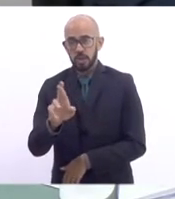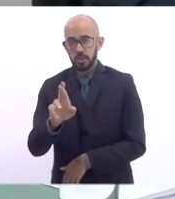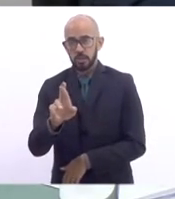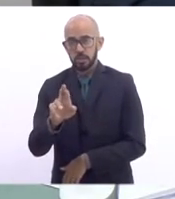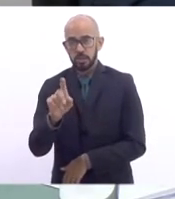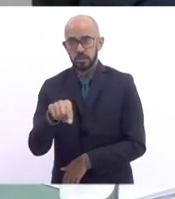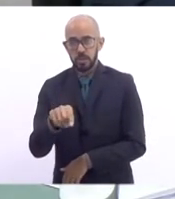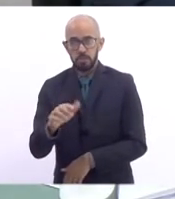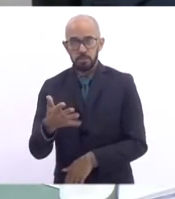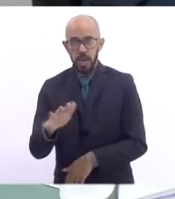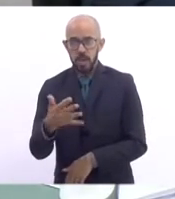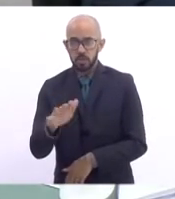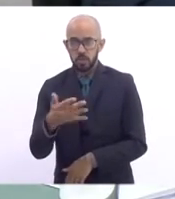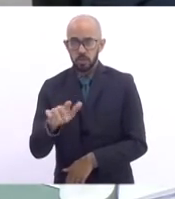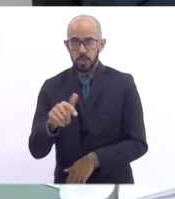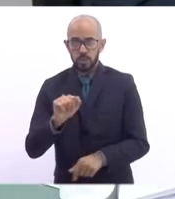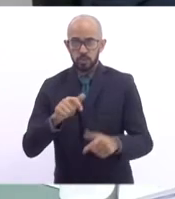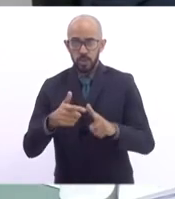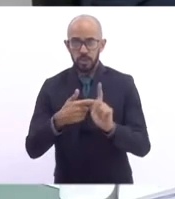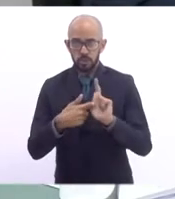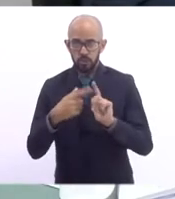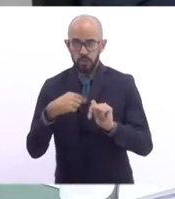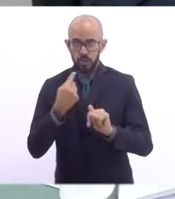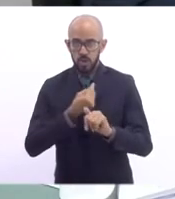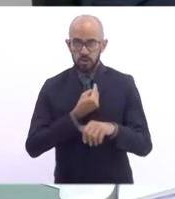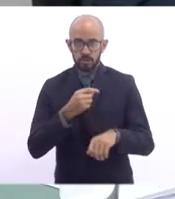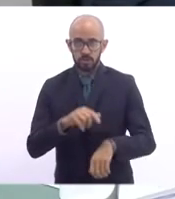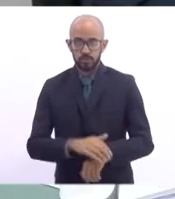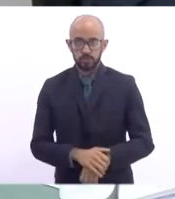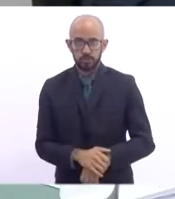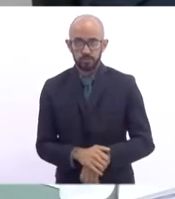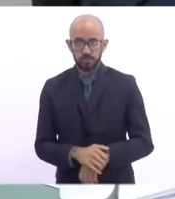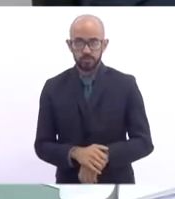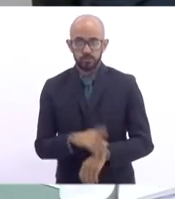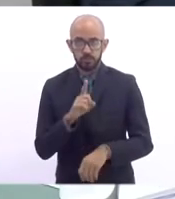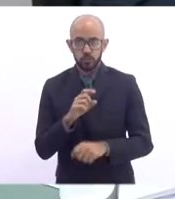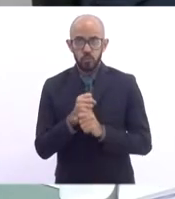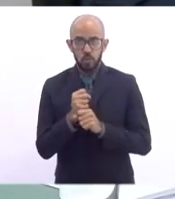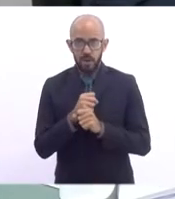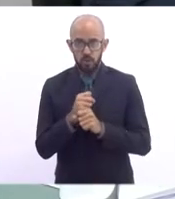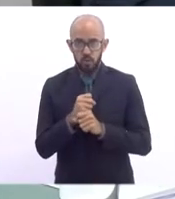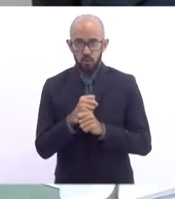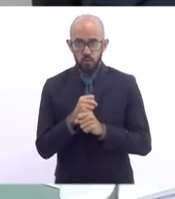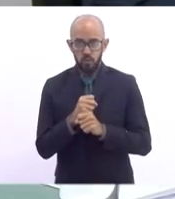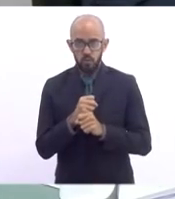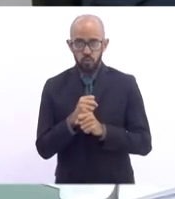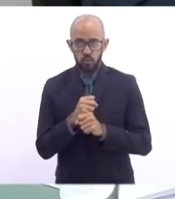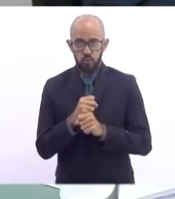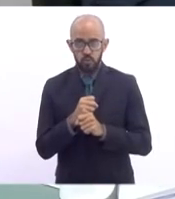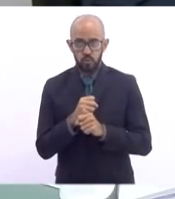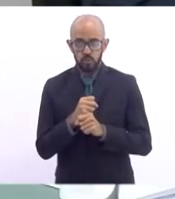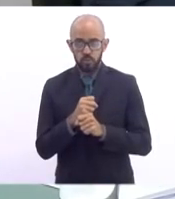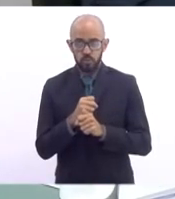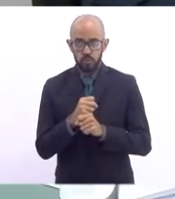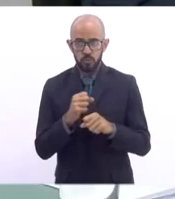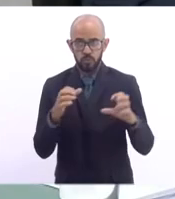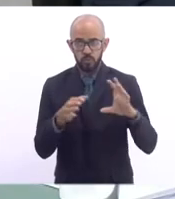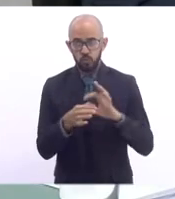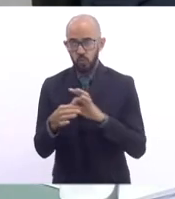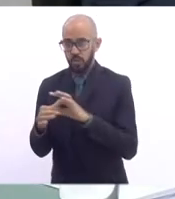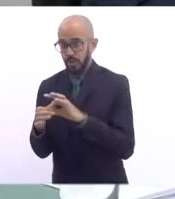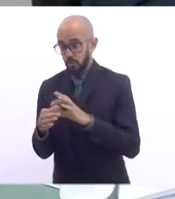do serviço da dívida tamanho Nossa dívida é essa e um ano um ano na atual conjuntura